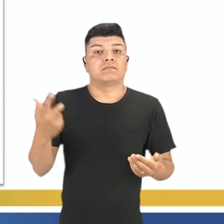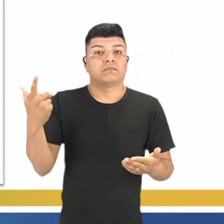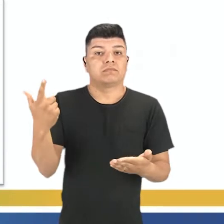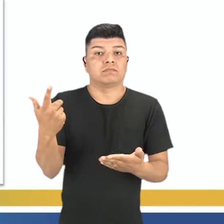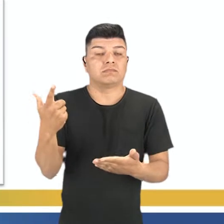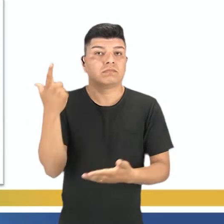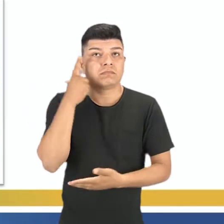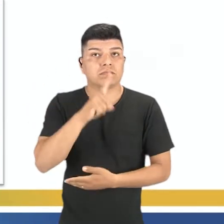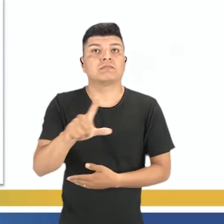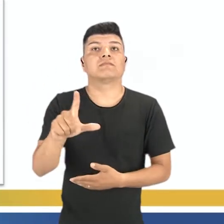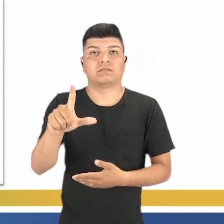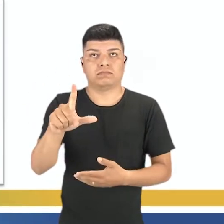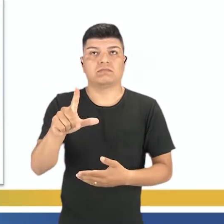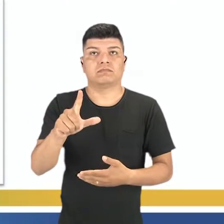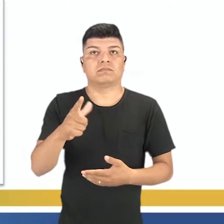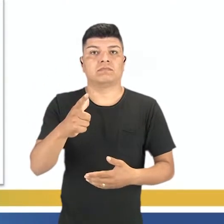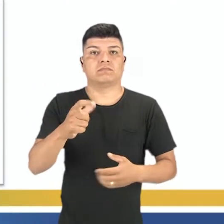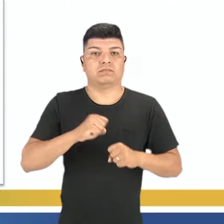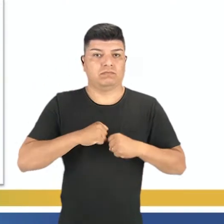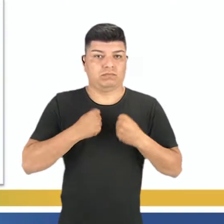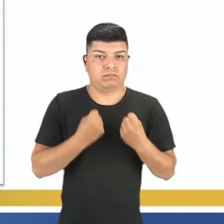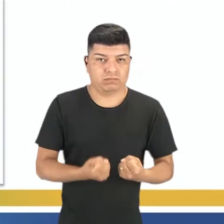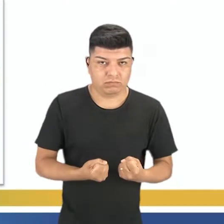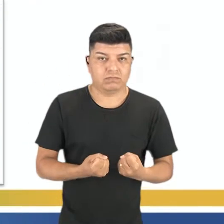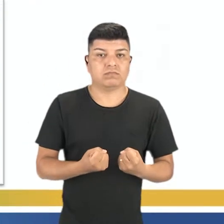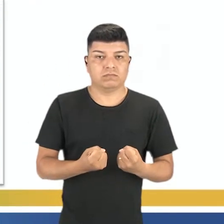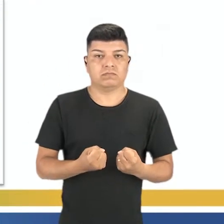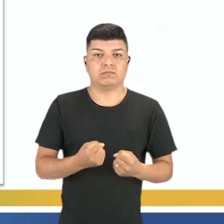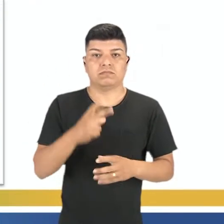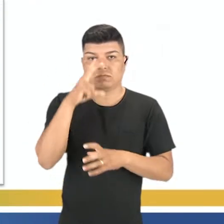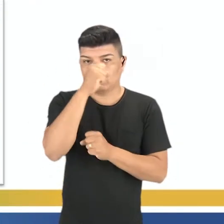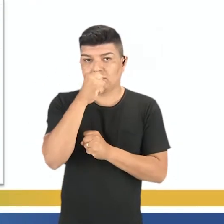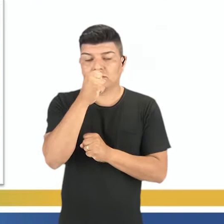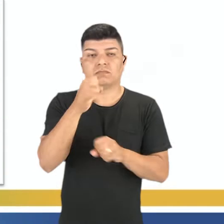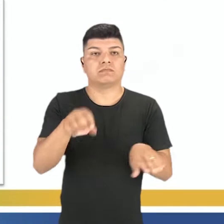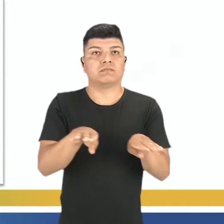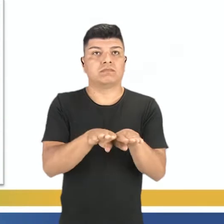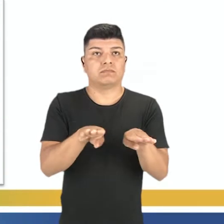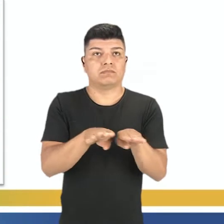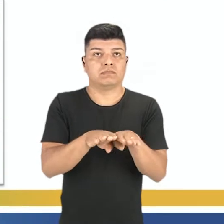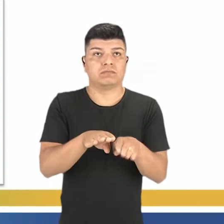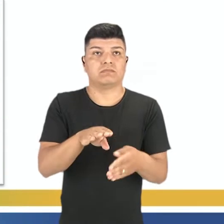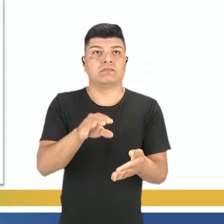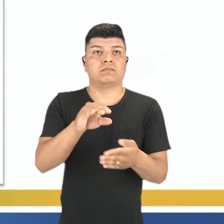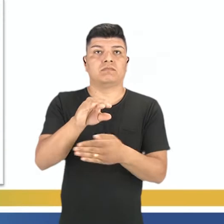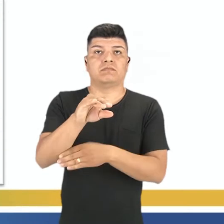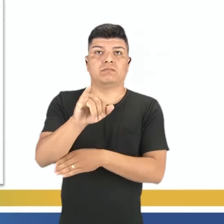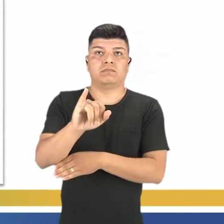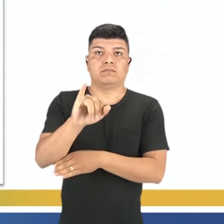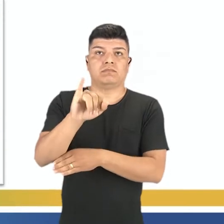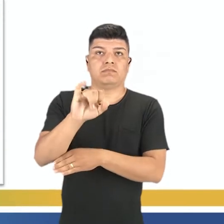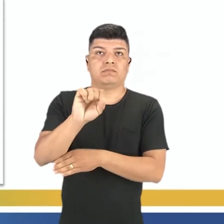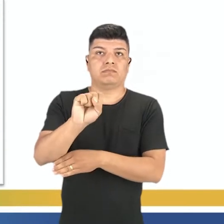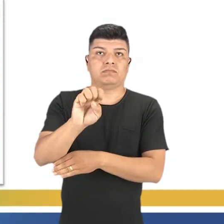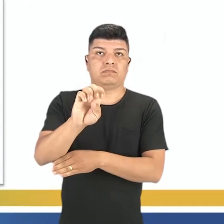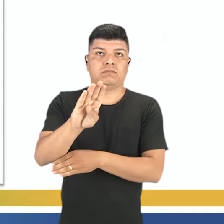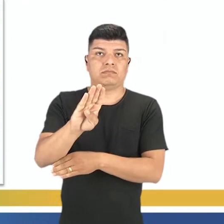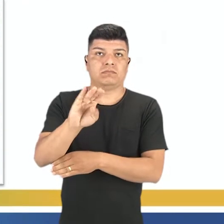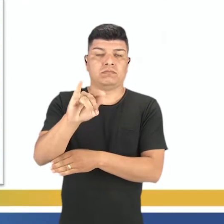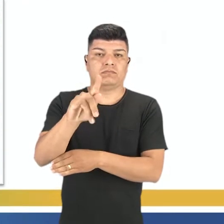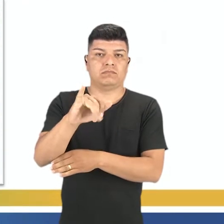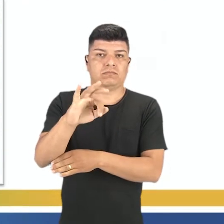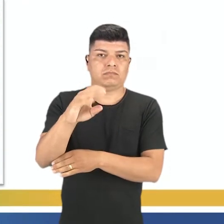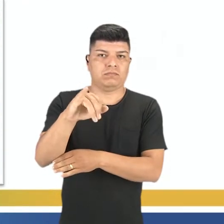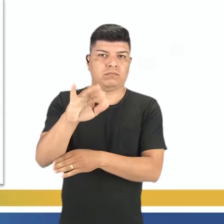trabalho de intensidade máxima ou submáxima com insuficiente quantidade de oxigênio durante um período